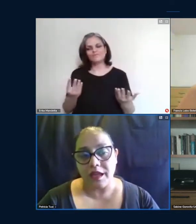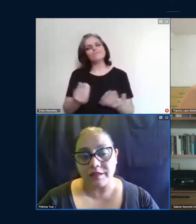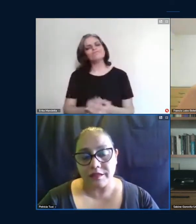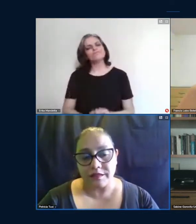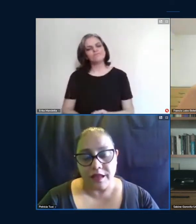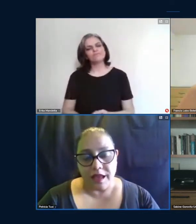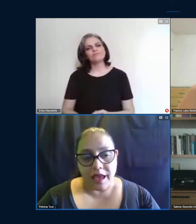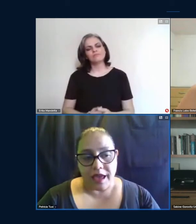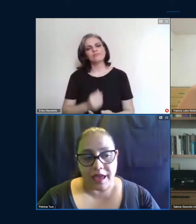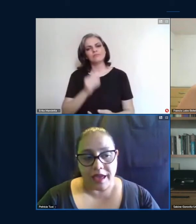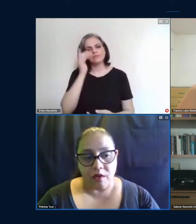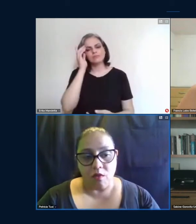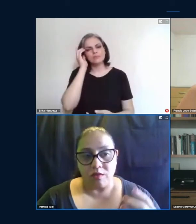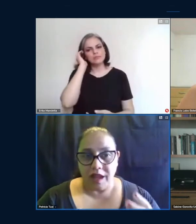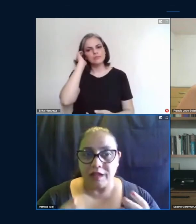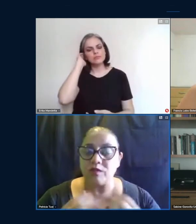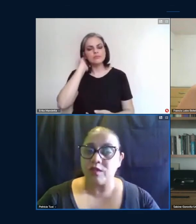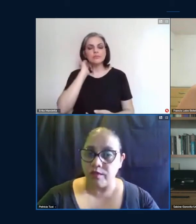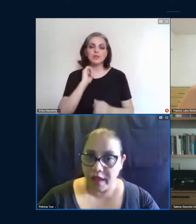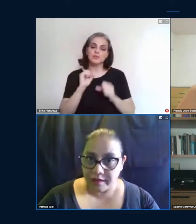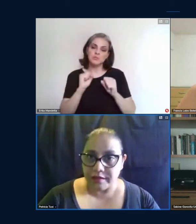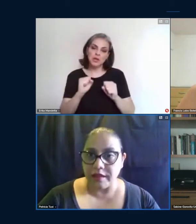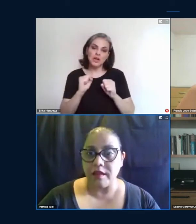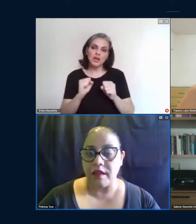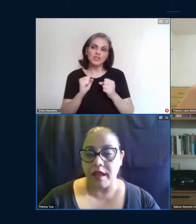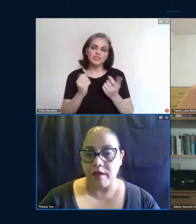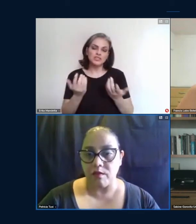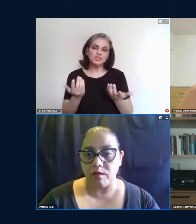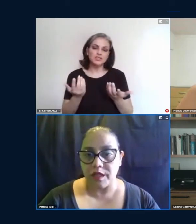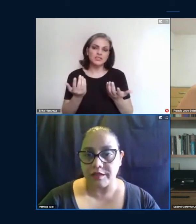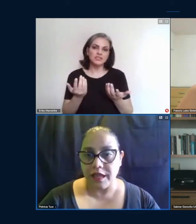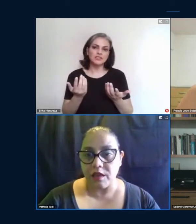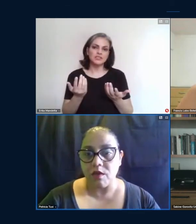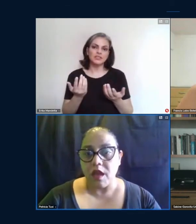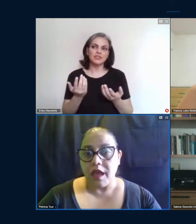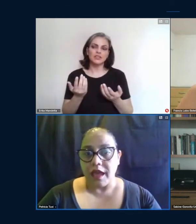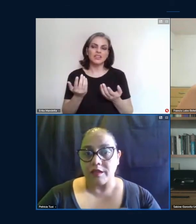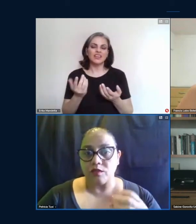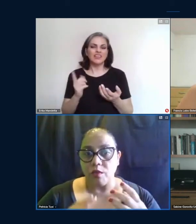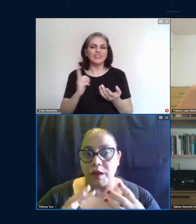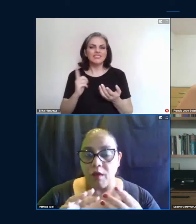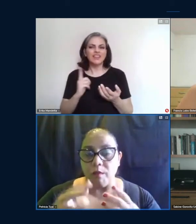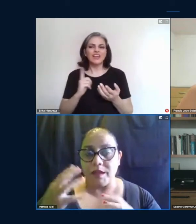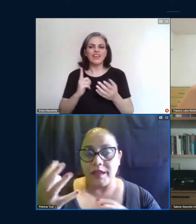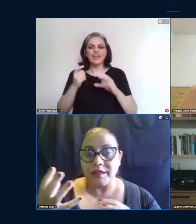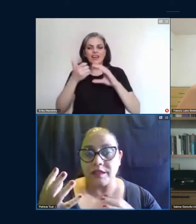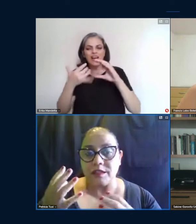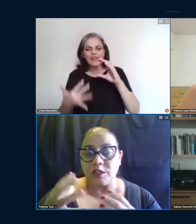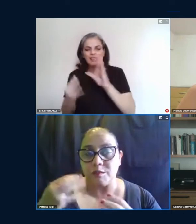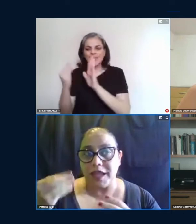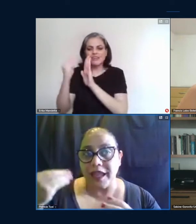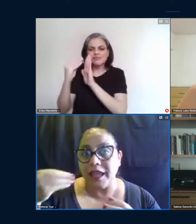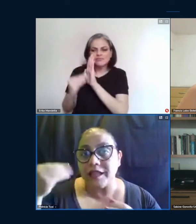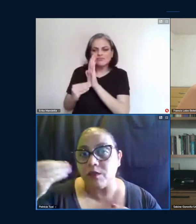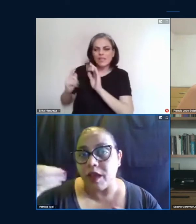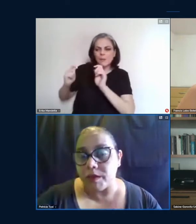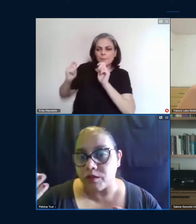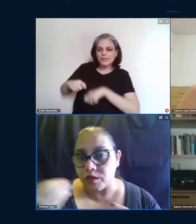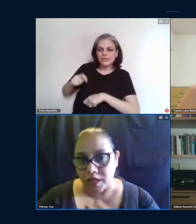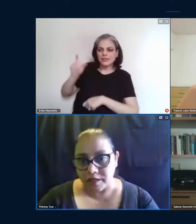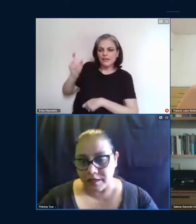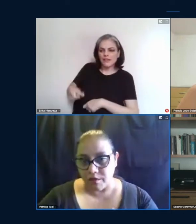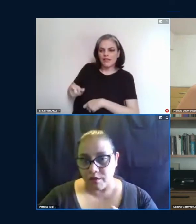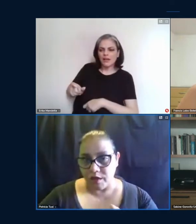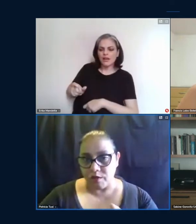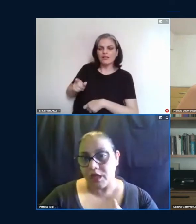que esses contatos tivessem um desenho sobre a competência de experiência do que a